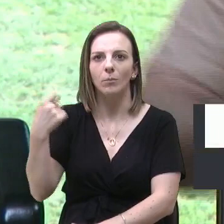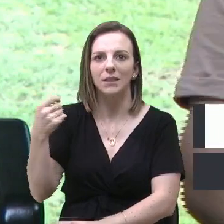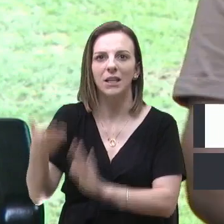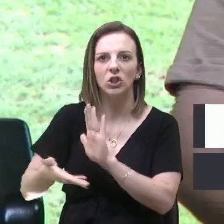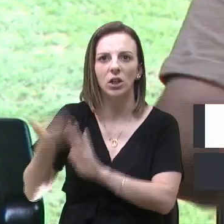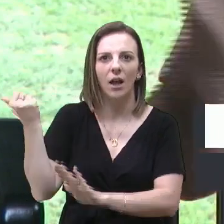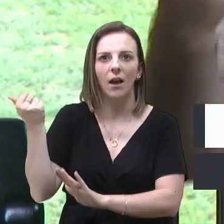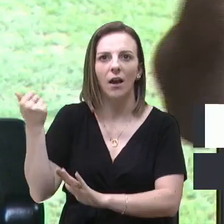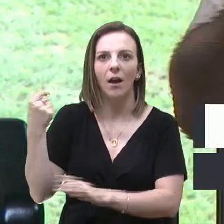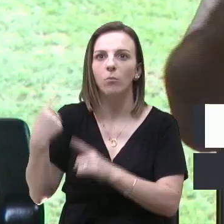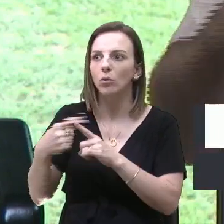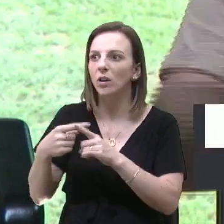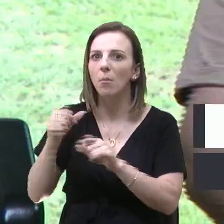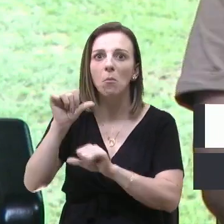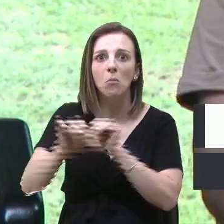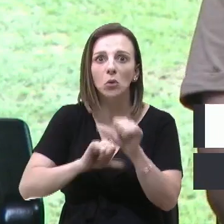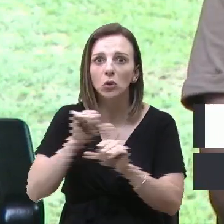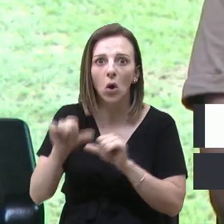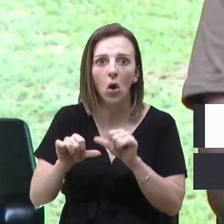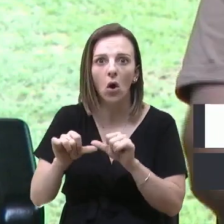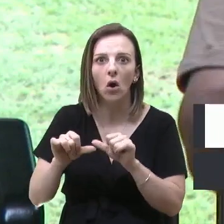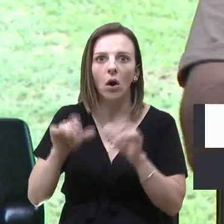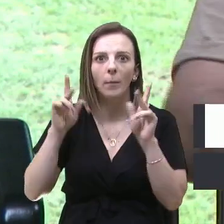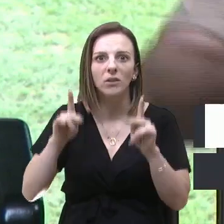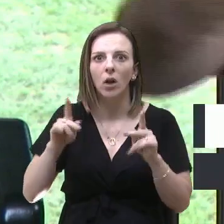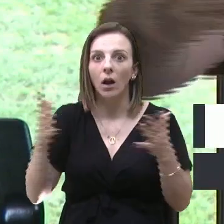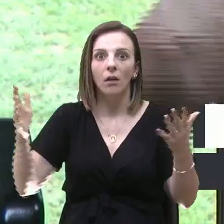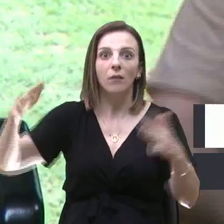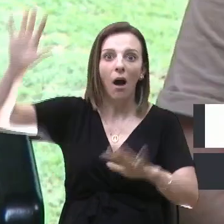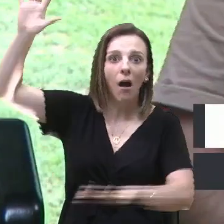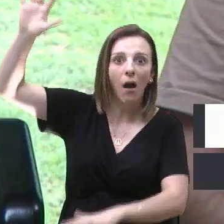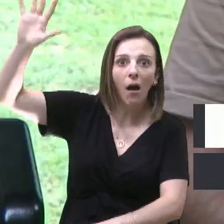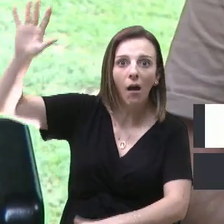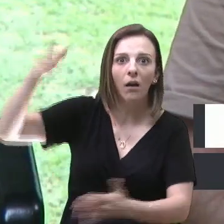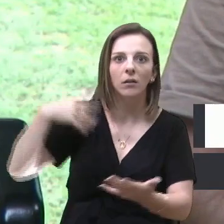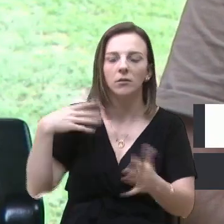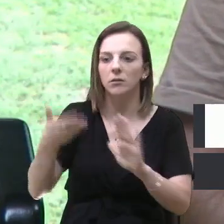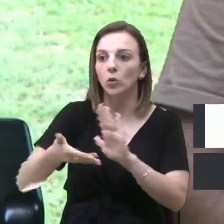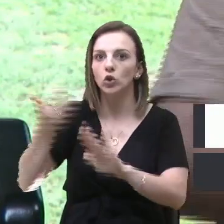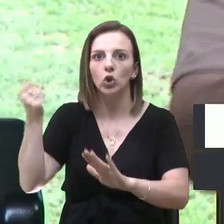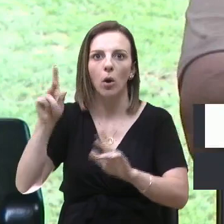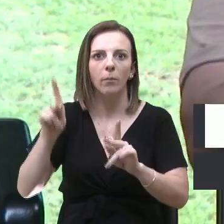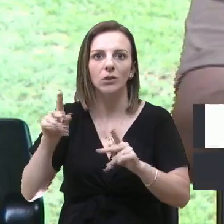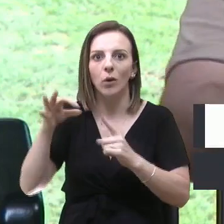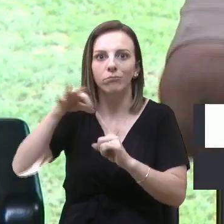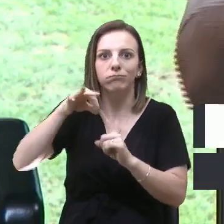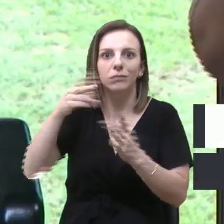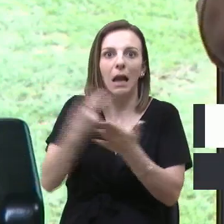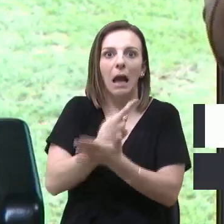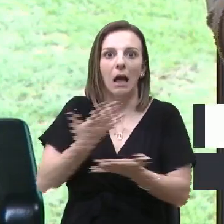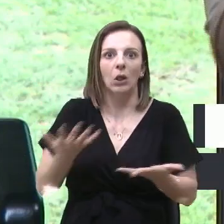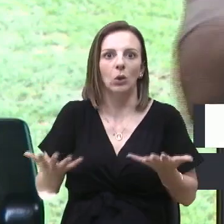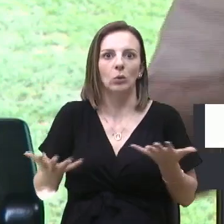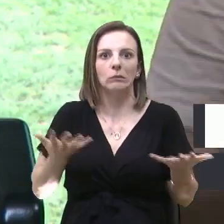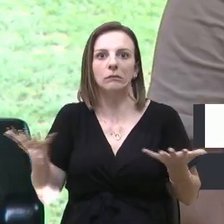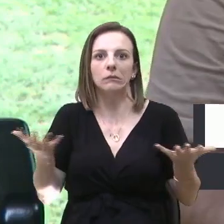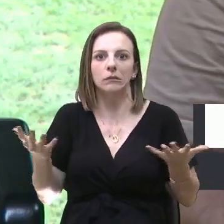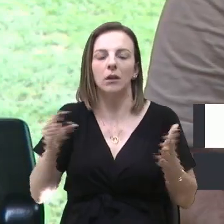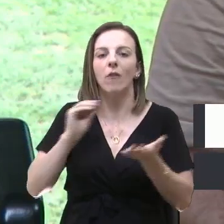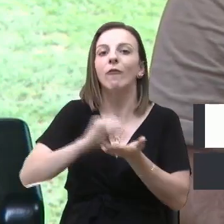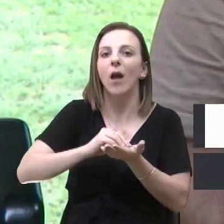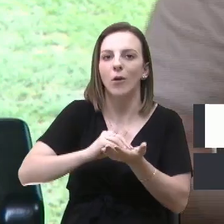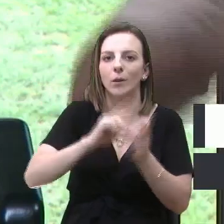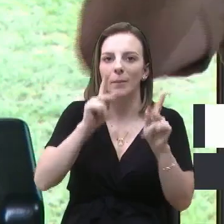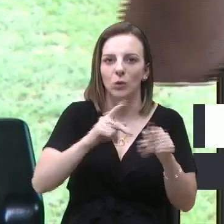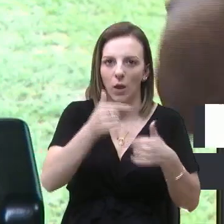atravessar e pegar, porque mudaram as linhas do Cristo Redentor e Panassolo e não retiraram as paradas de ônibus. Então falta isso, faltam pessoas para tirar as paradas de